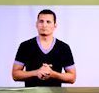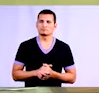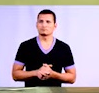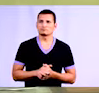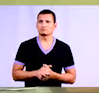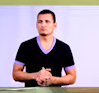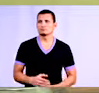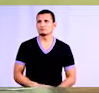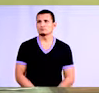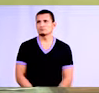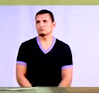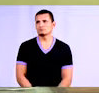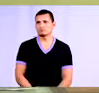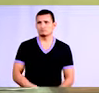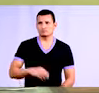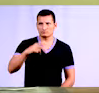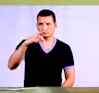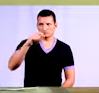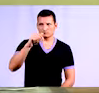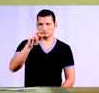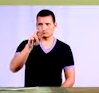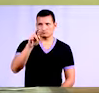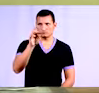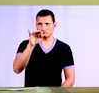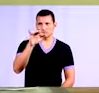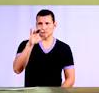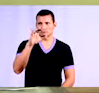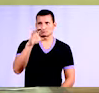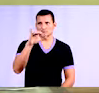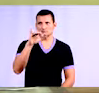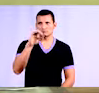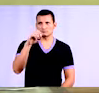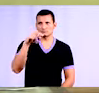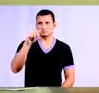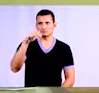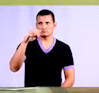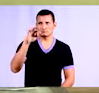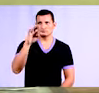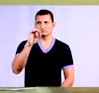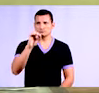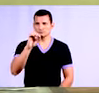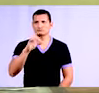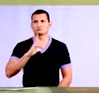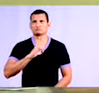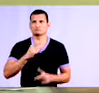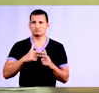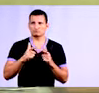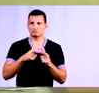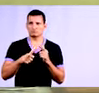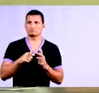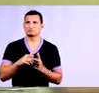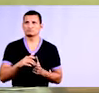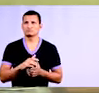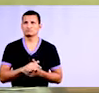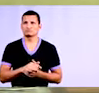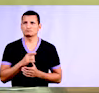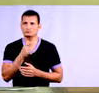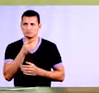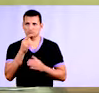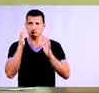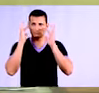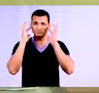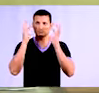no caso, o particionamento, ele tem esse problema, né? O particionamento, ele veio